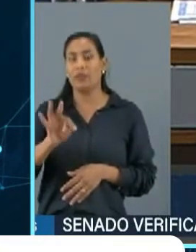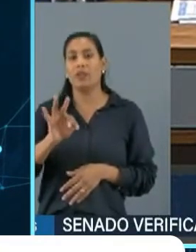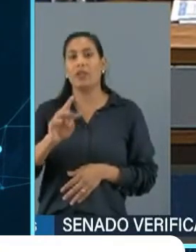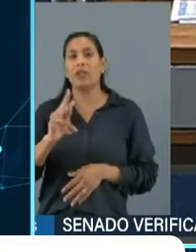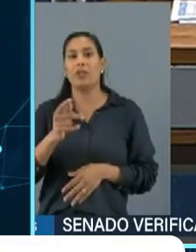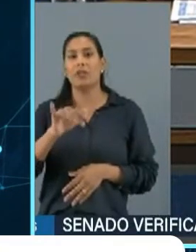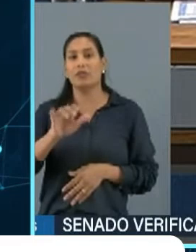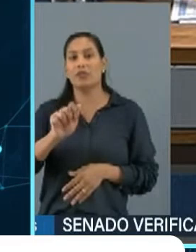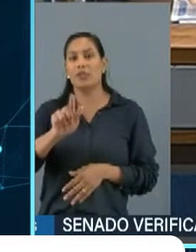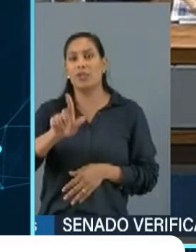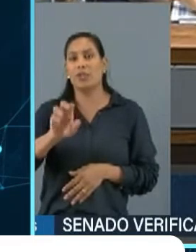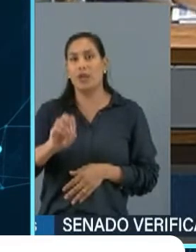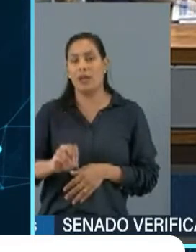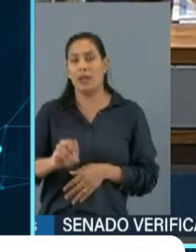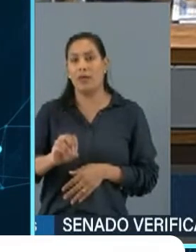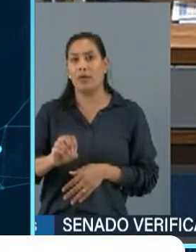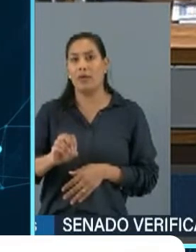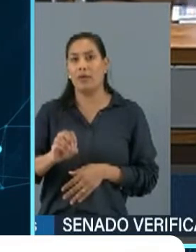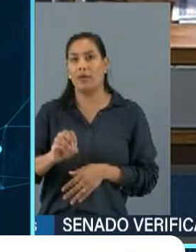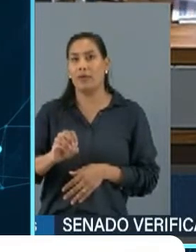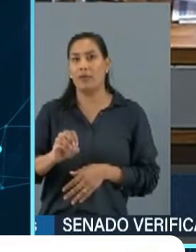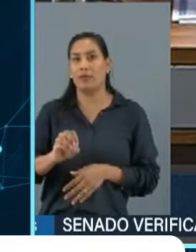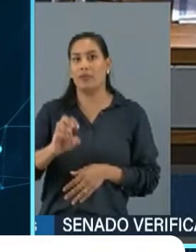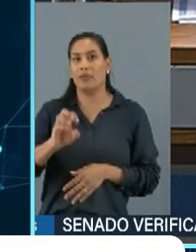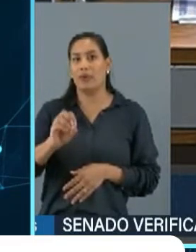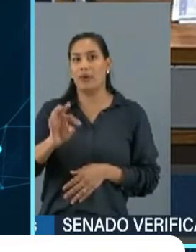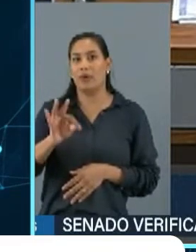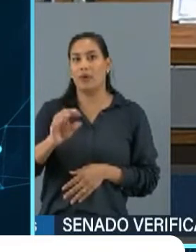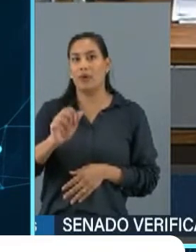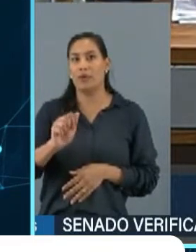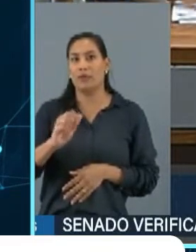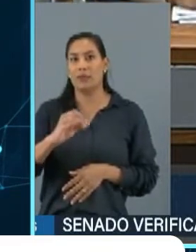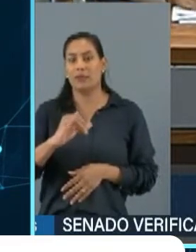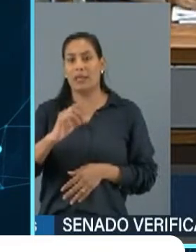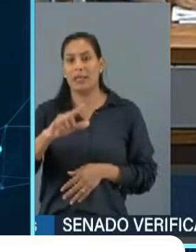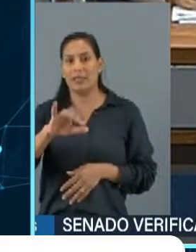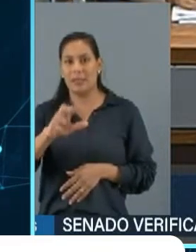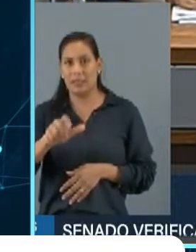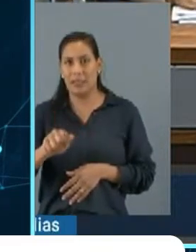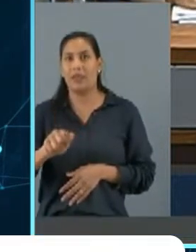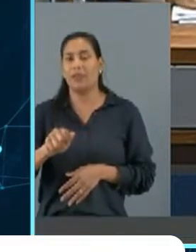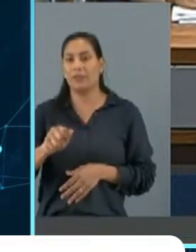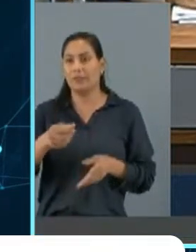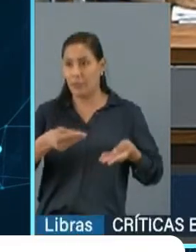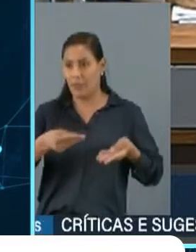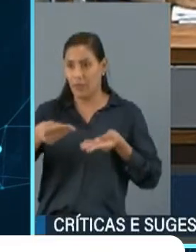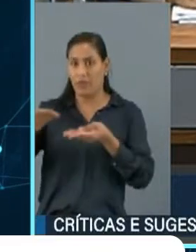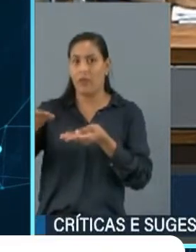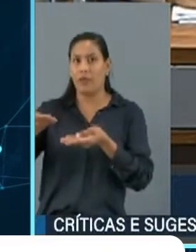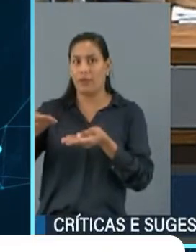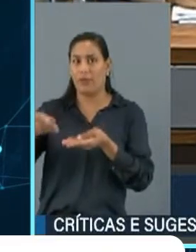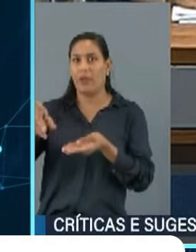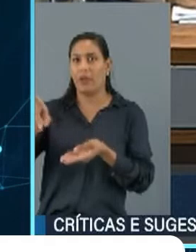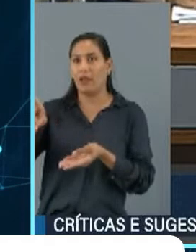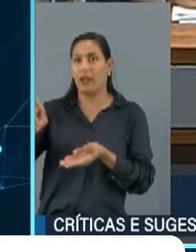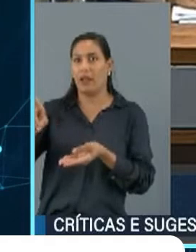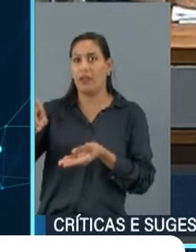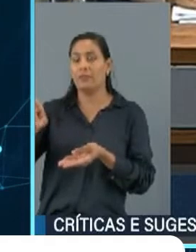inteira produzindo, bloqueada por ordem judicial, e também até rede social, que é o instrumento desses